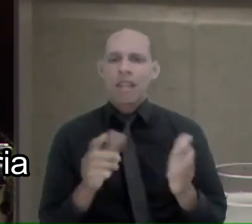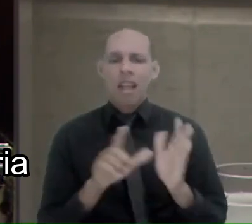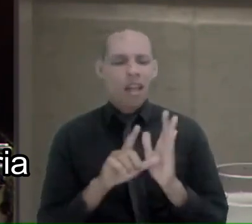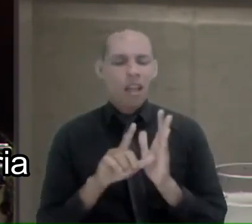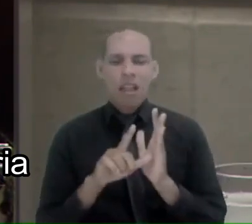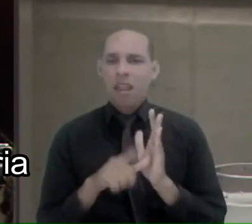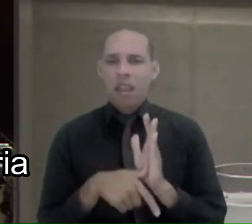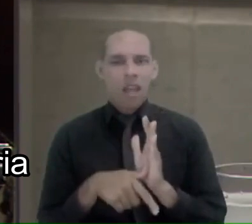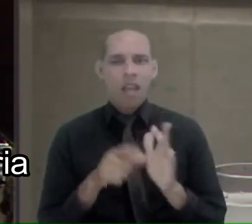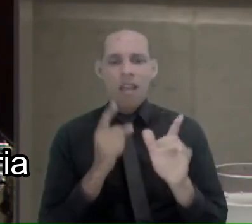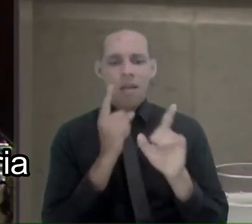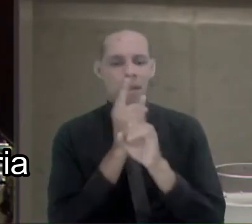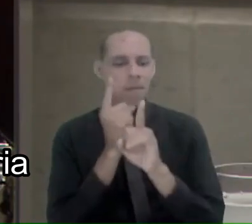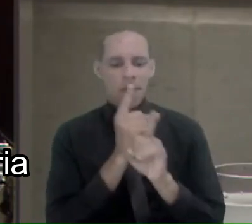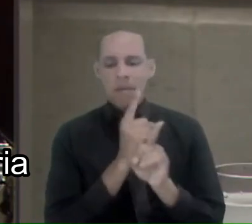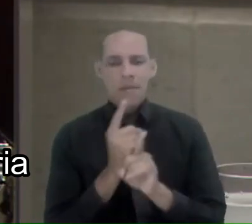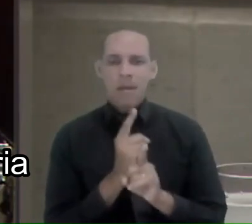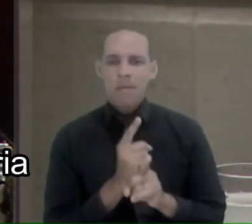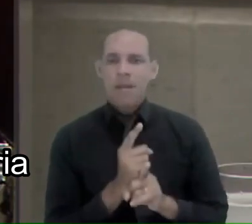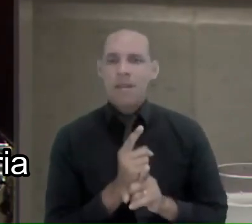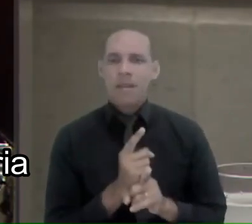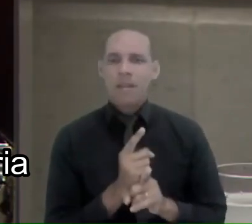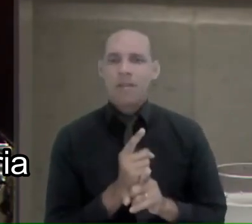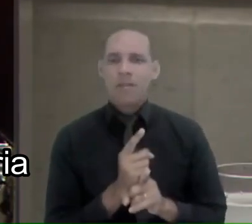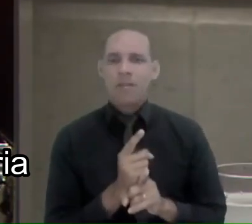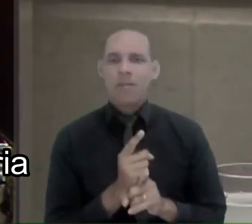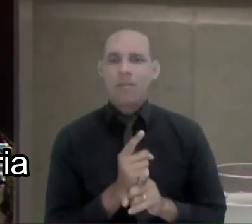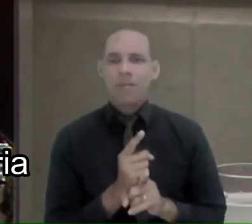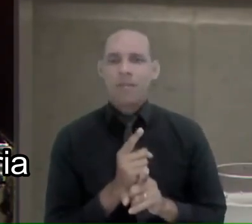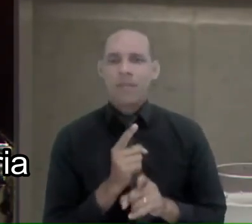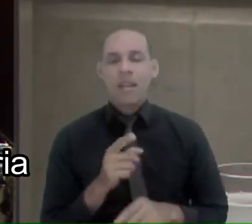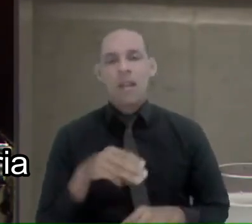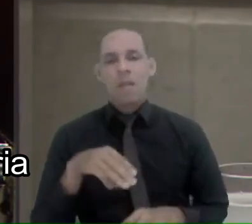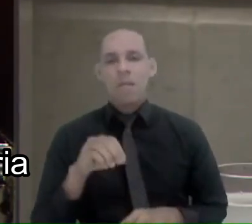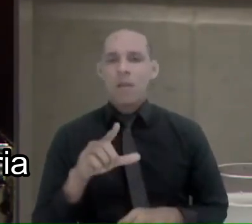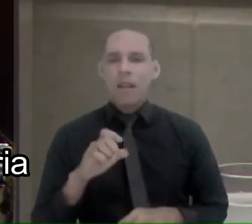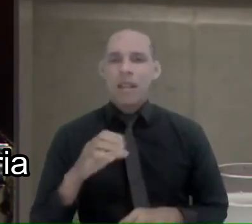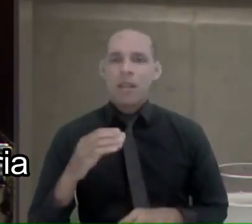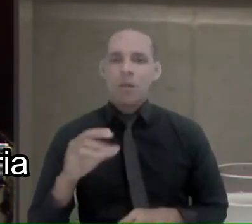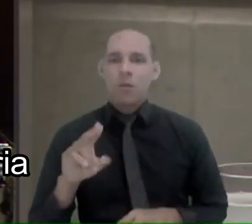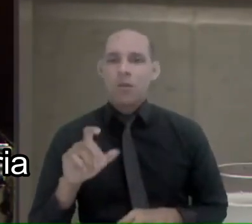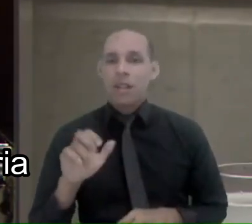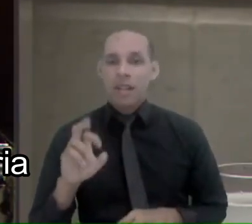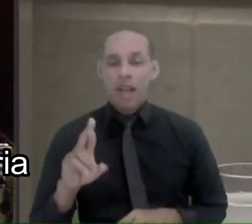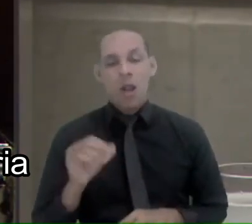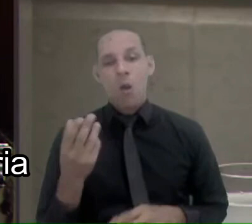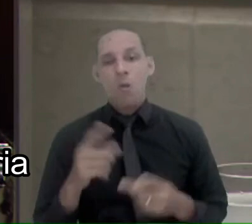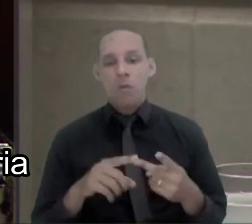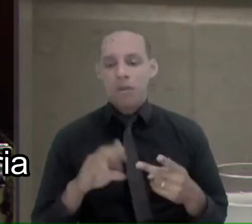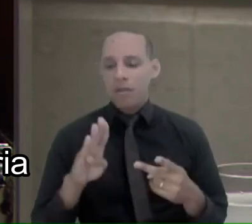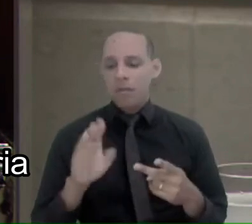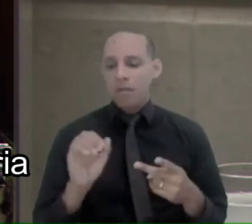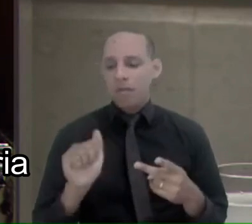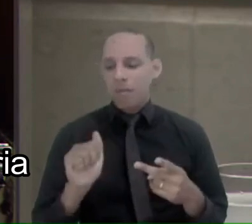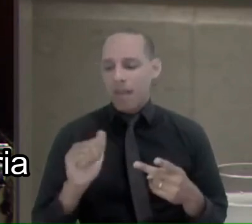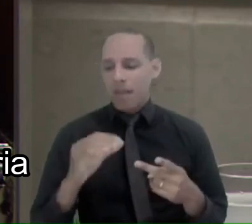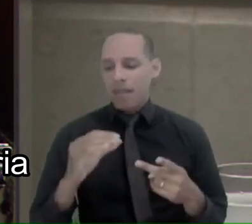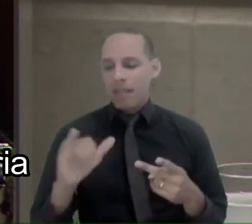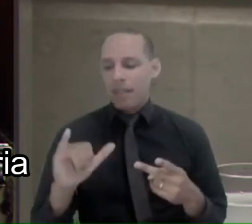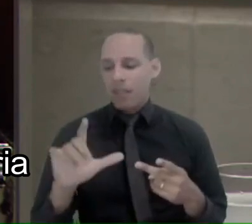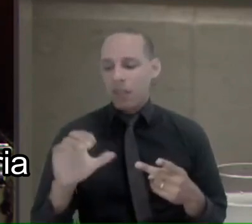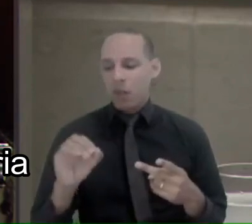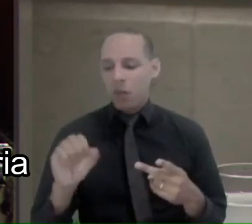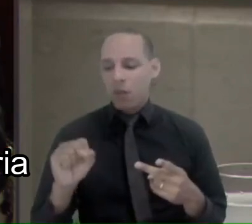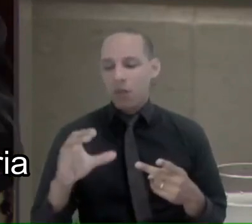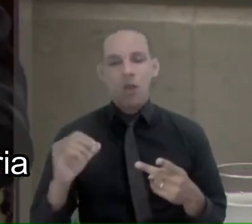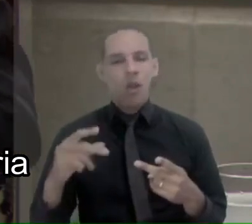bastante o diagnóstico molecular, o diagnóstico baciloscópico dos pacientes com tuberculose. Isso já foi